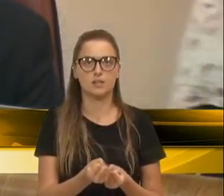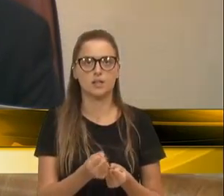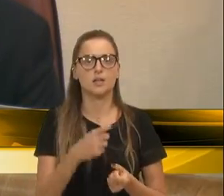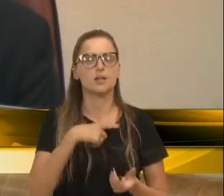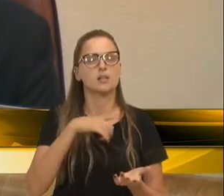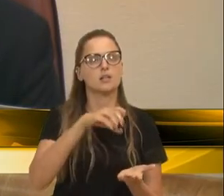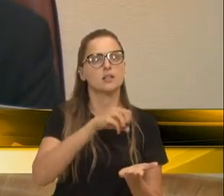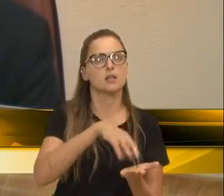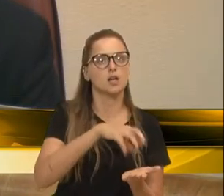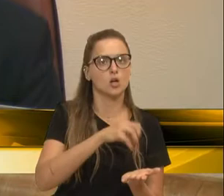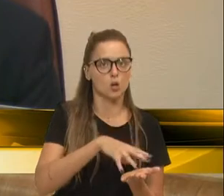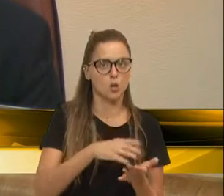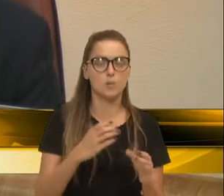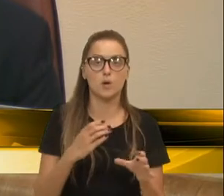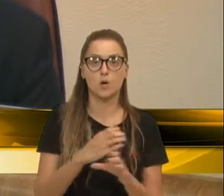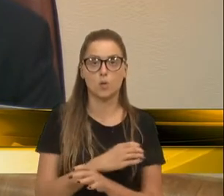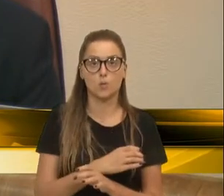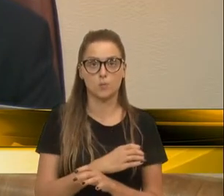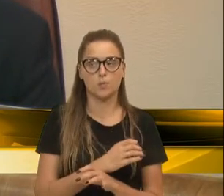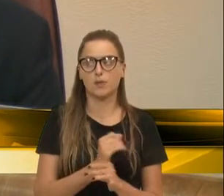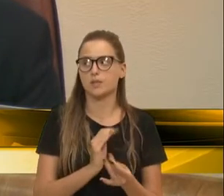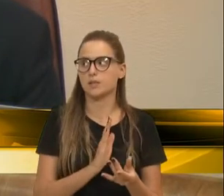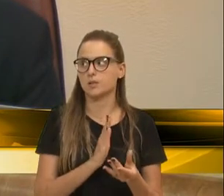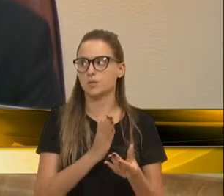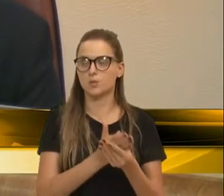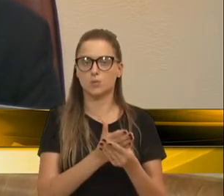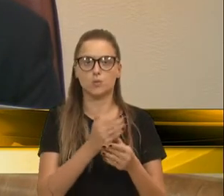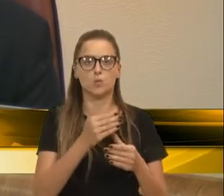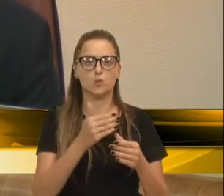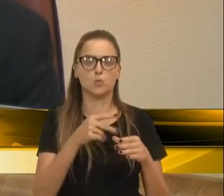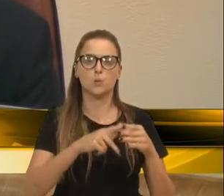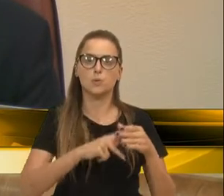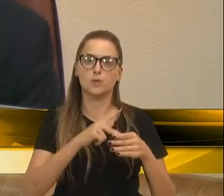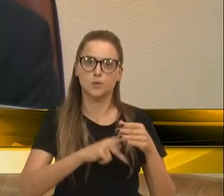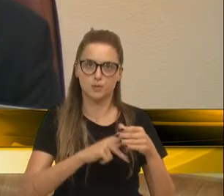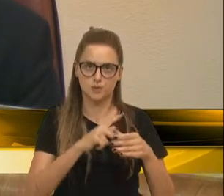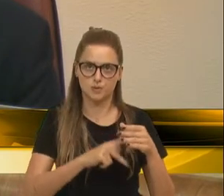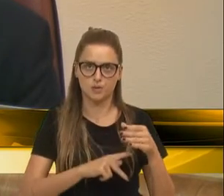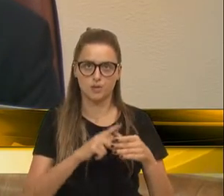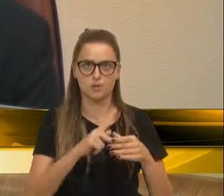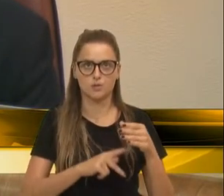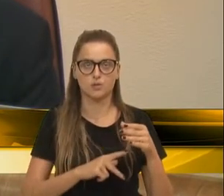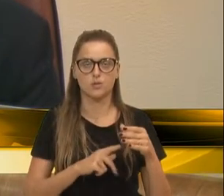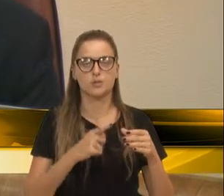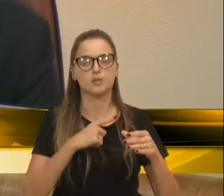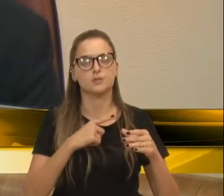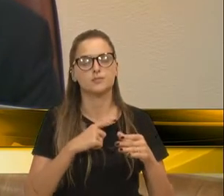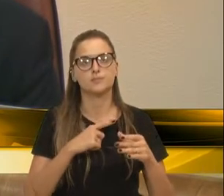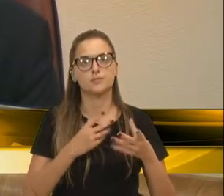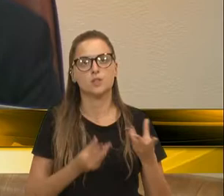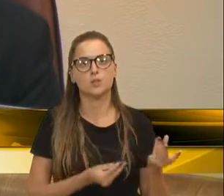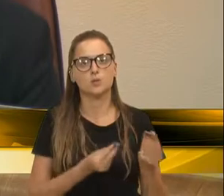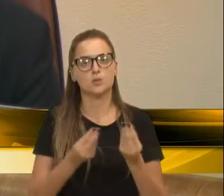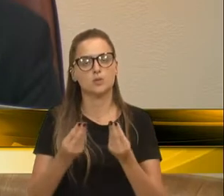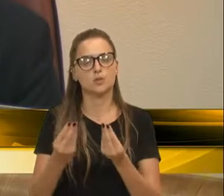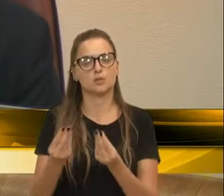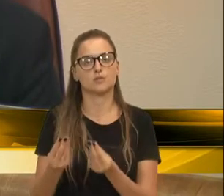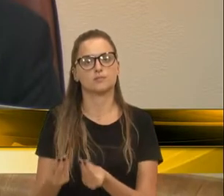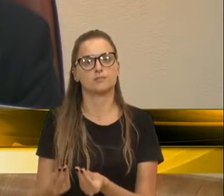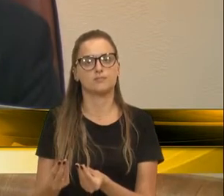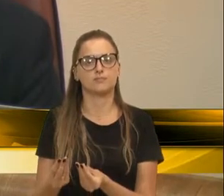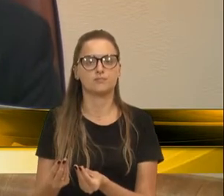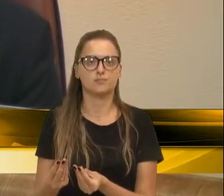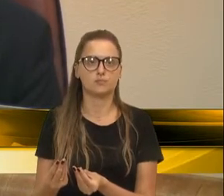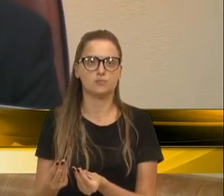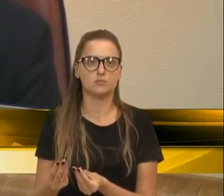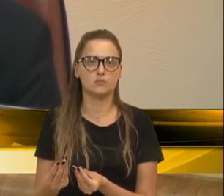cópias integrais das razões e da documentação instrutória para